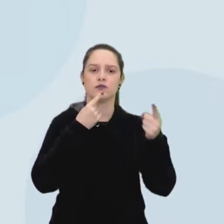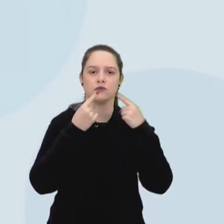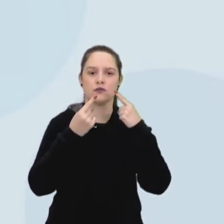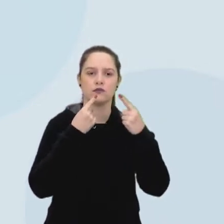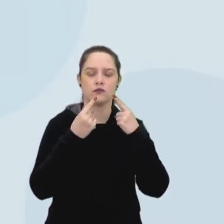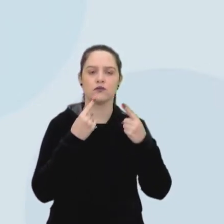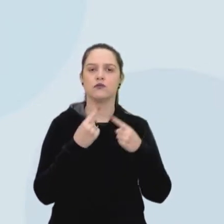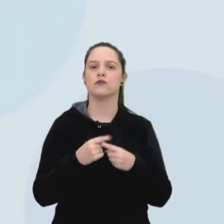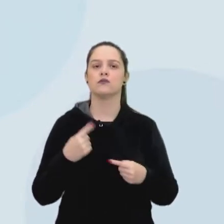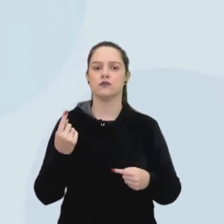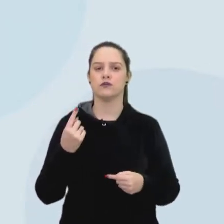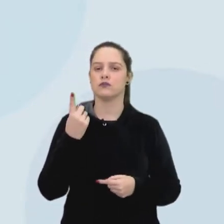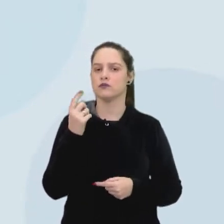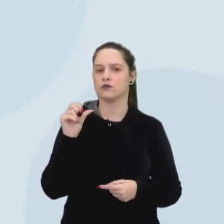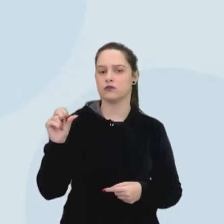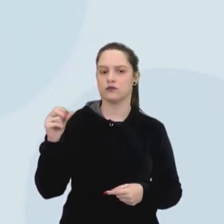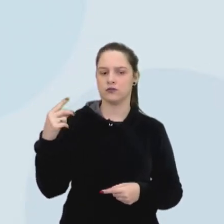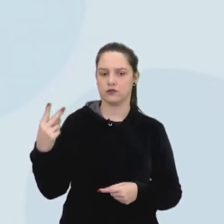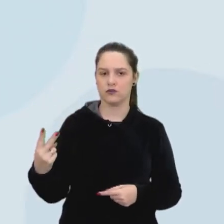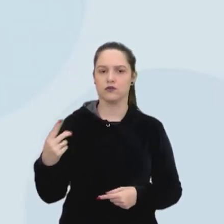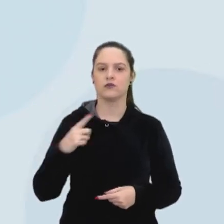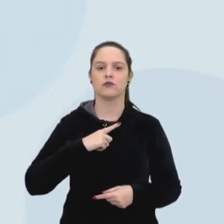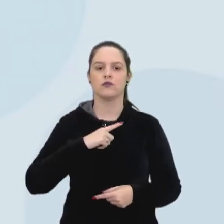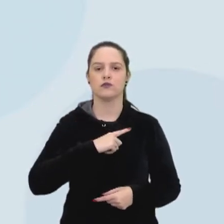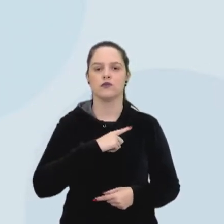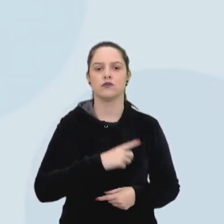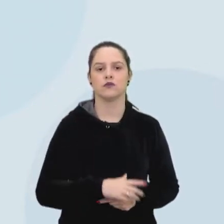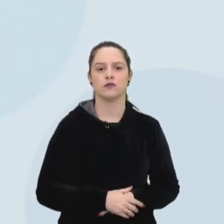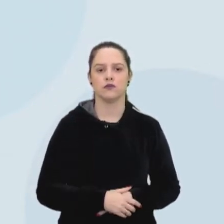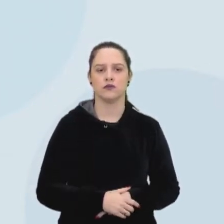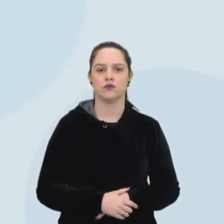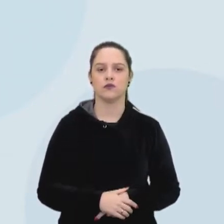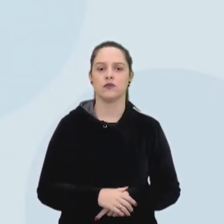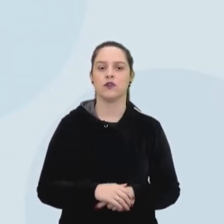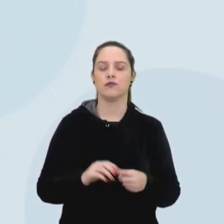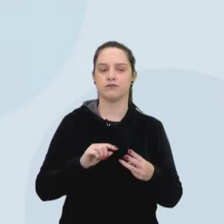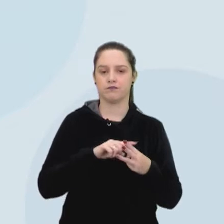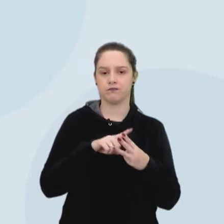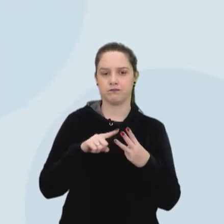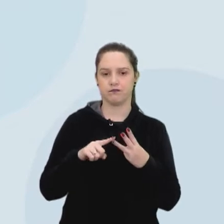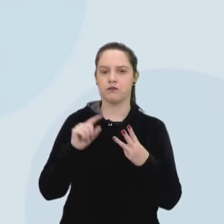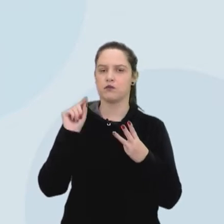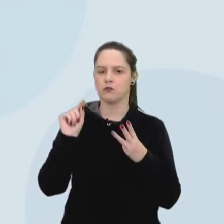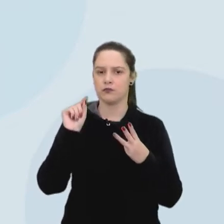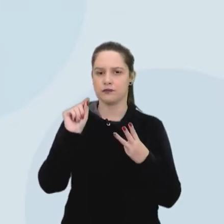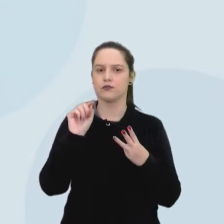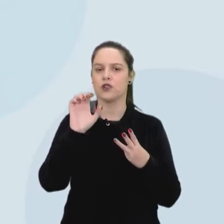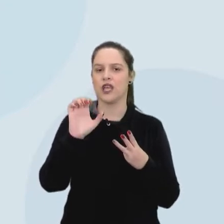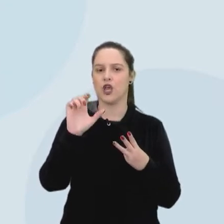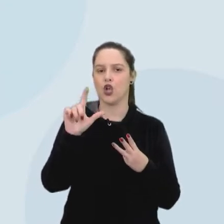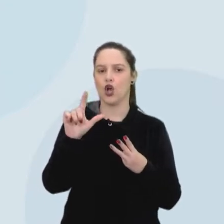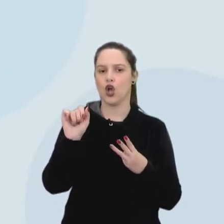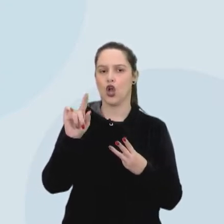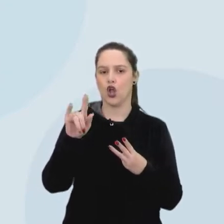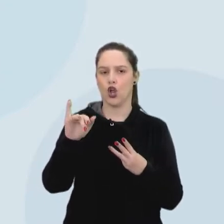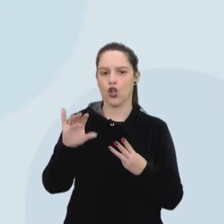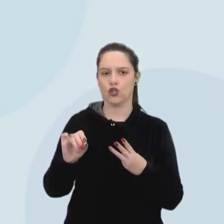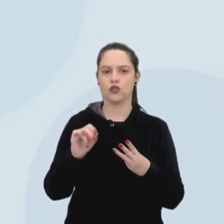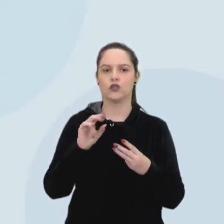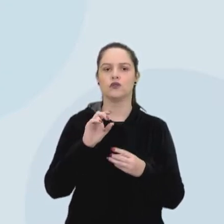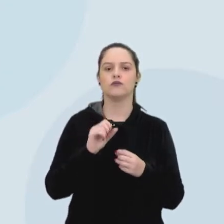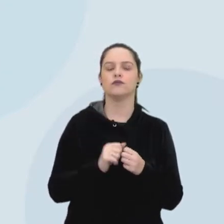de 1992. Então nós temos 3 eixos principais aí, que é o ecológico, o social